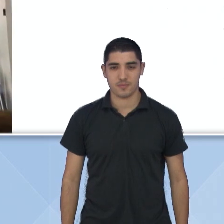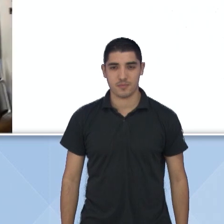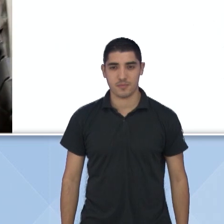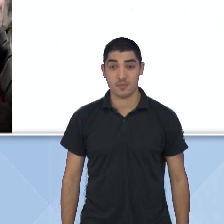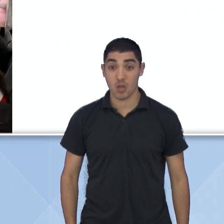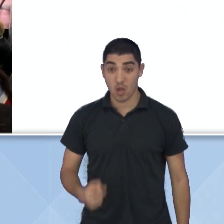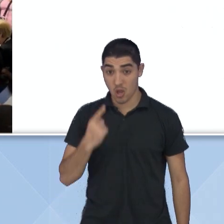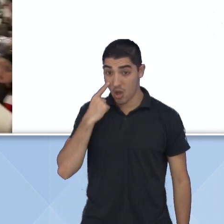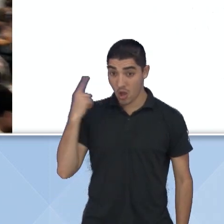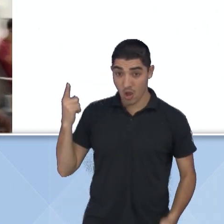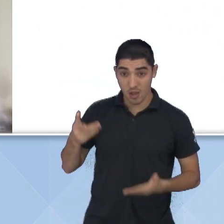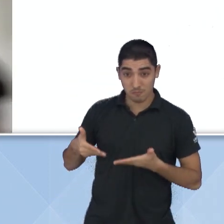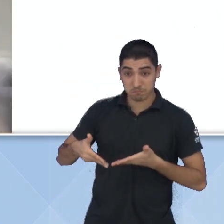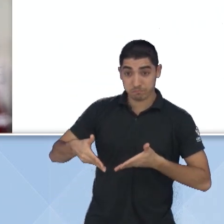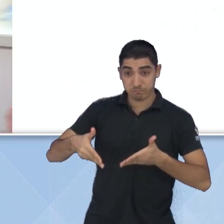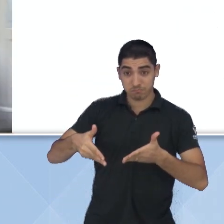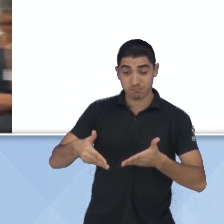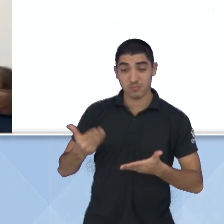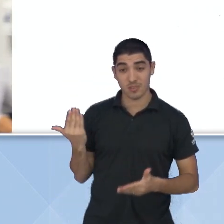Olha o corredor.